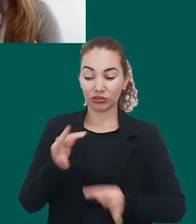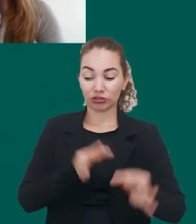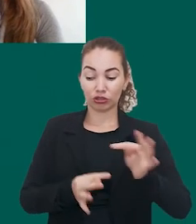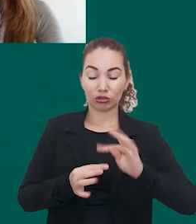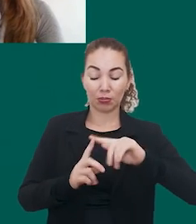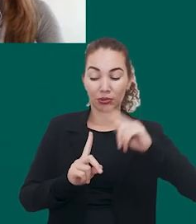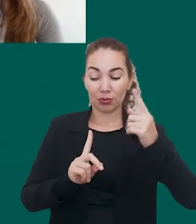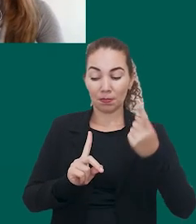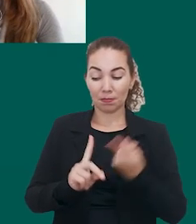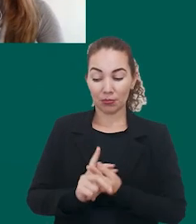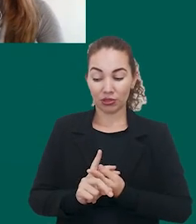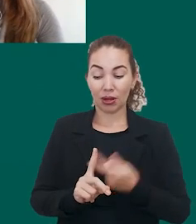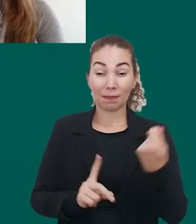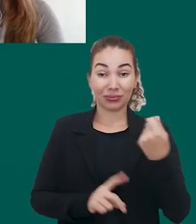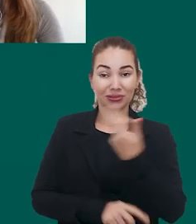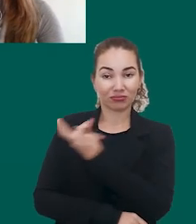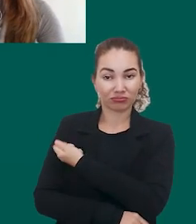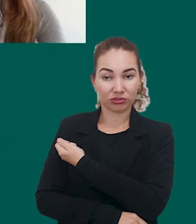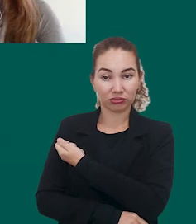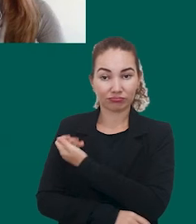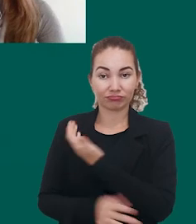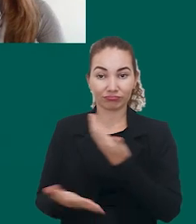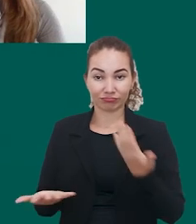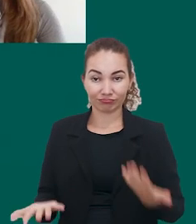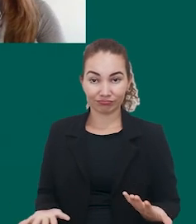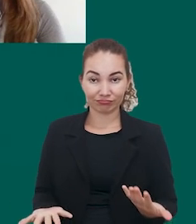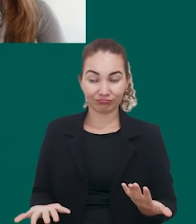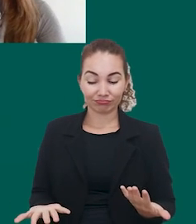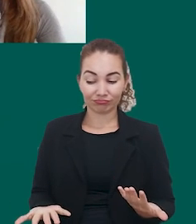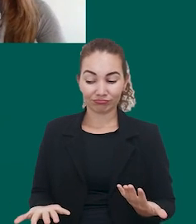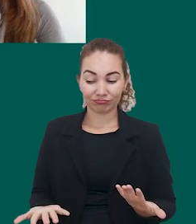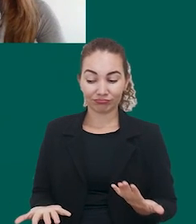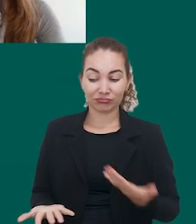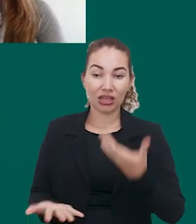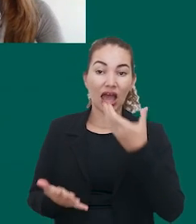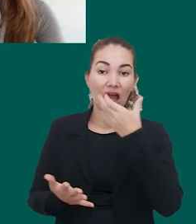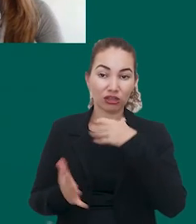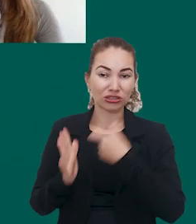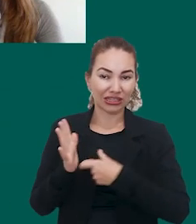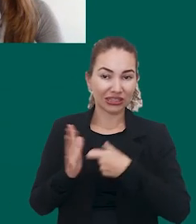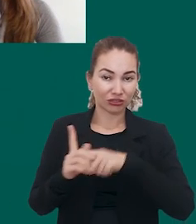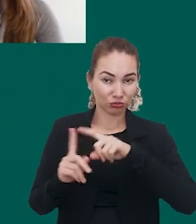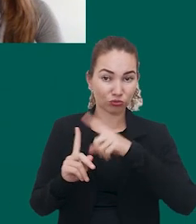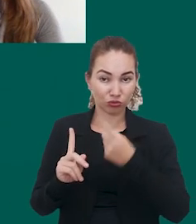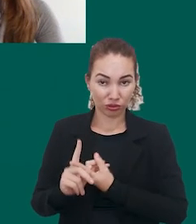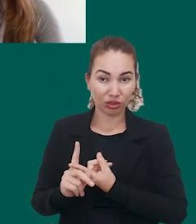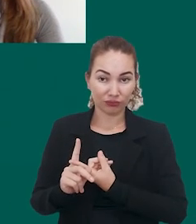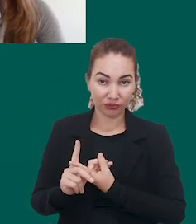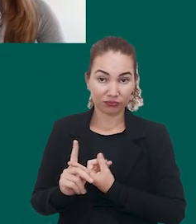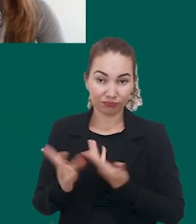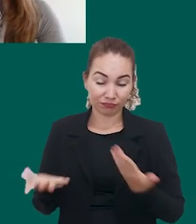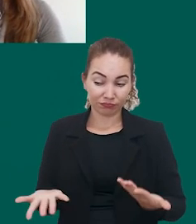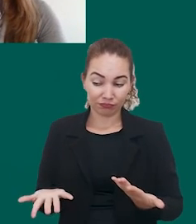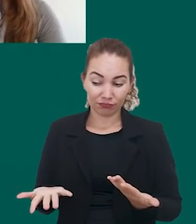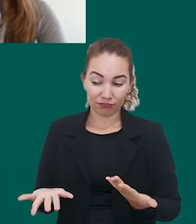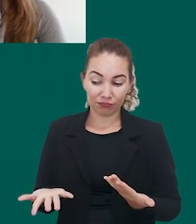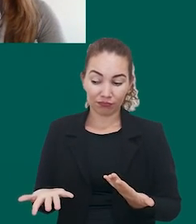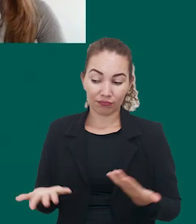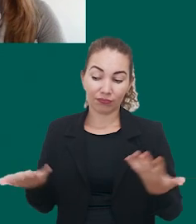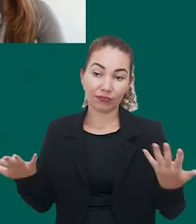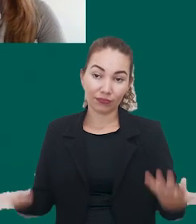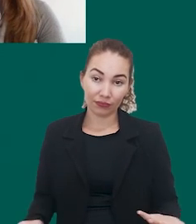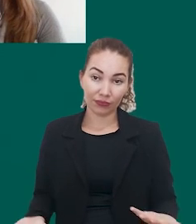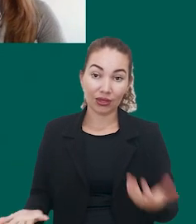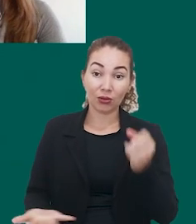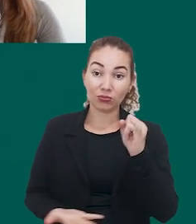gravidez. Deve se vacinar? Acho que o César quer dizer que ela está tentando engravidar, né, César? E aí se deve se vacinar. Mas se ela não está gestante ainda,